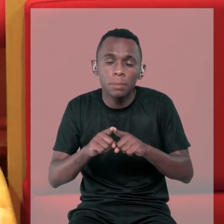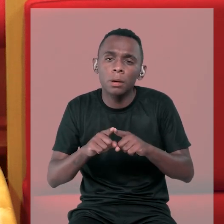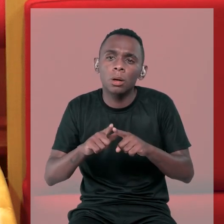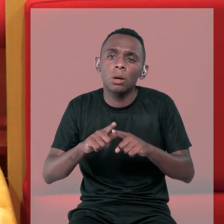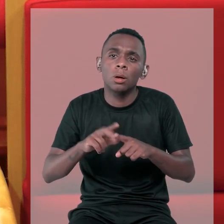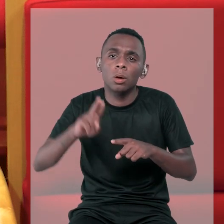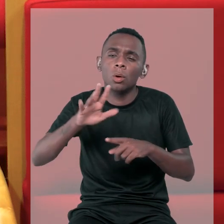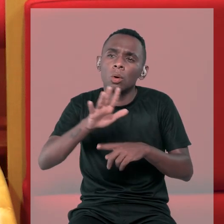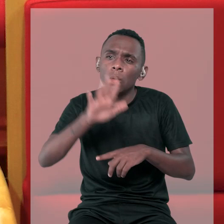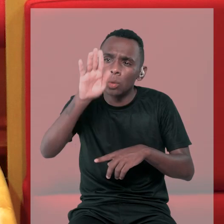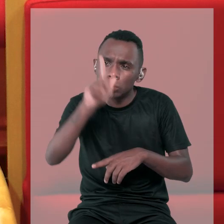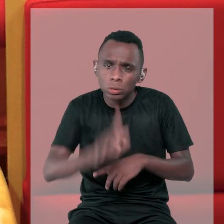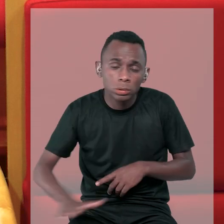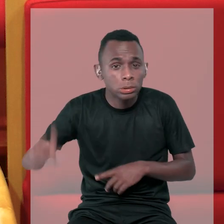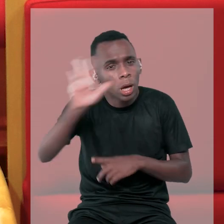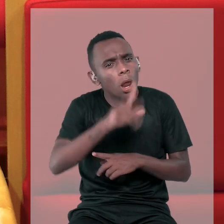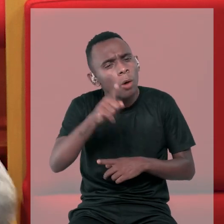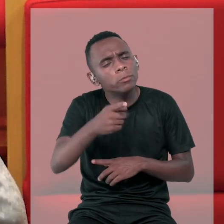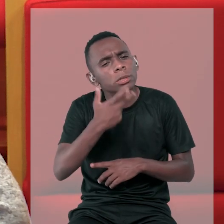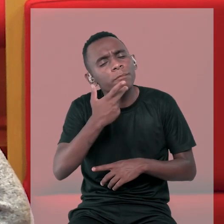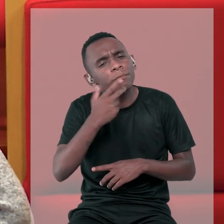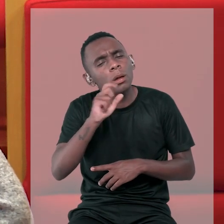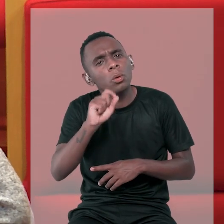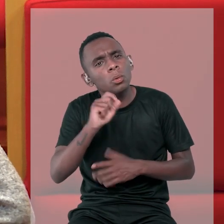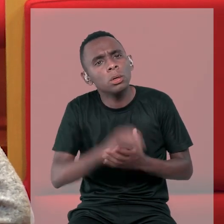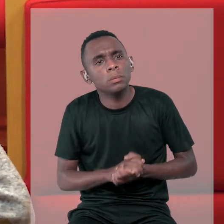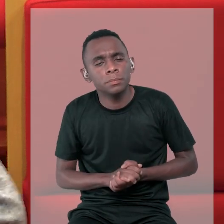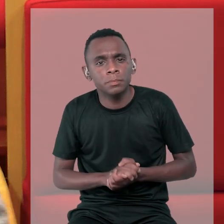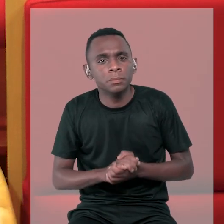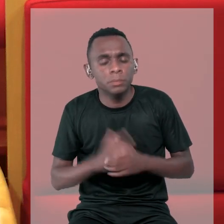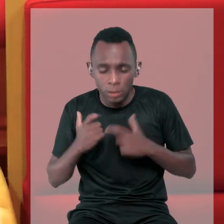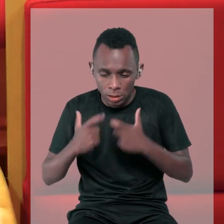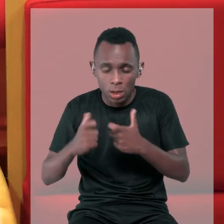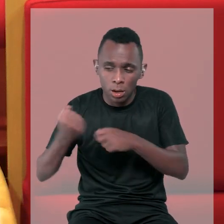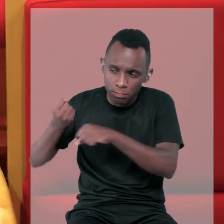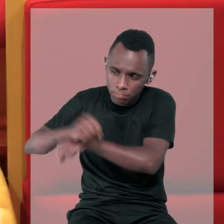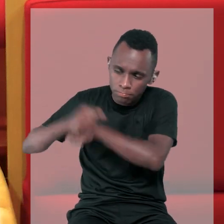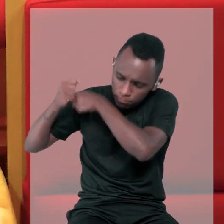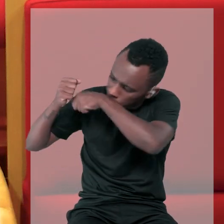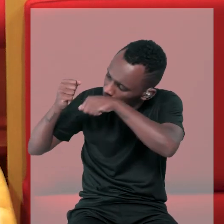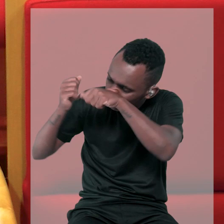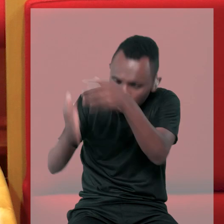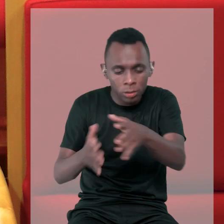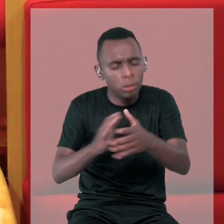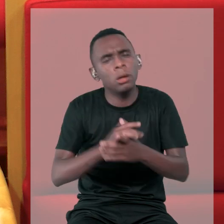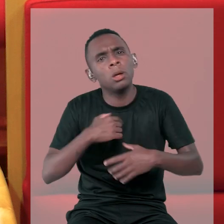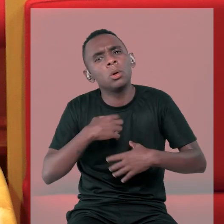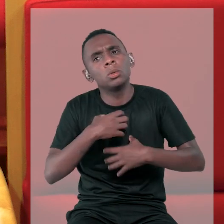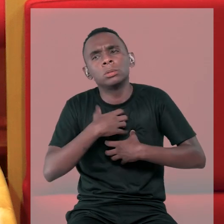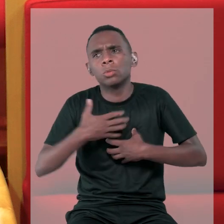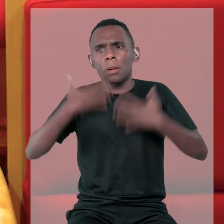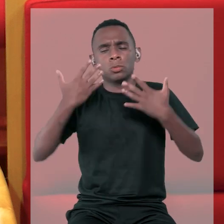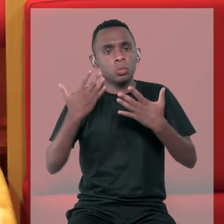você mencionou a questão da guerra colonial e tudo mais, e me causa um certo espanto, assim, uma certa